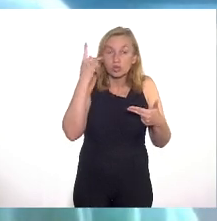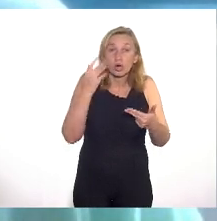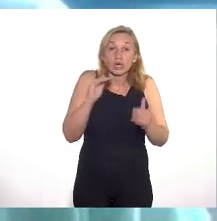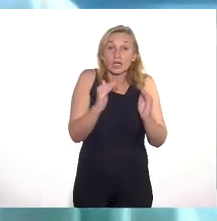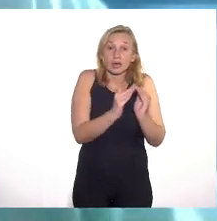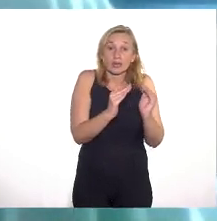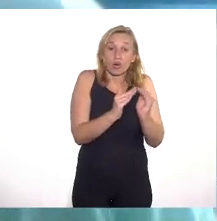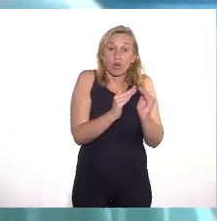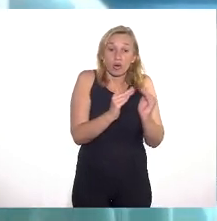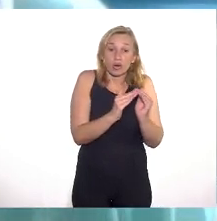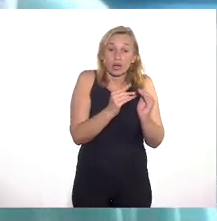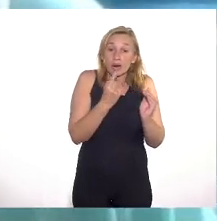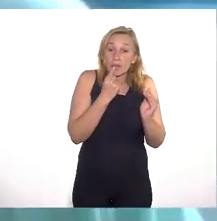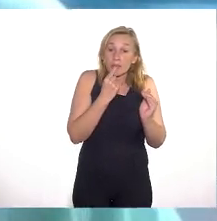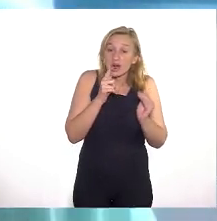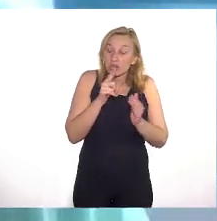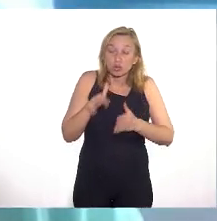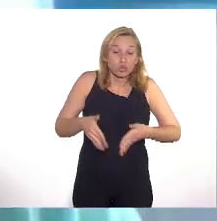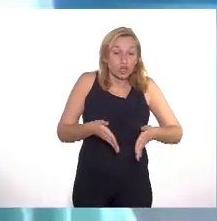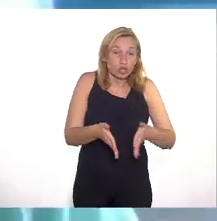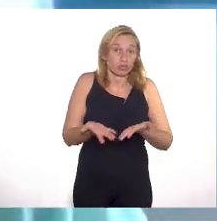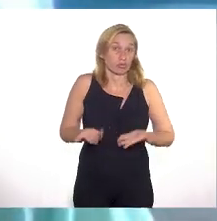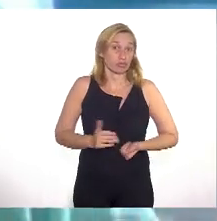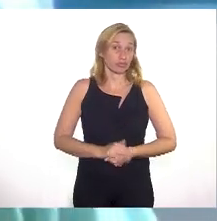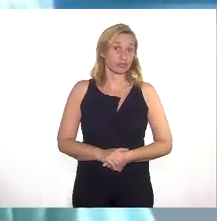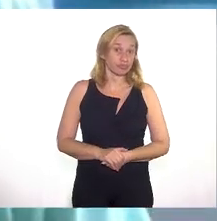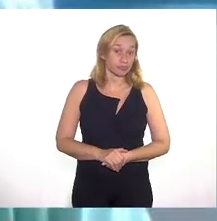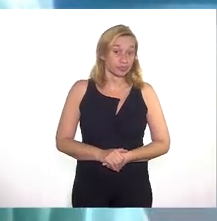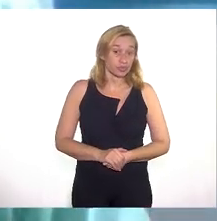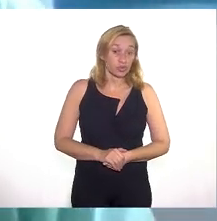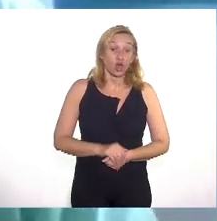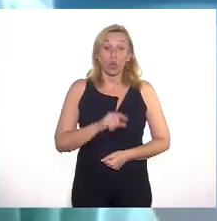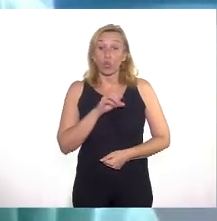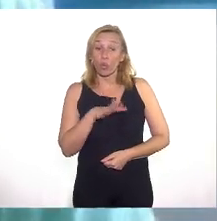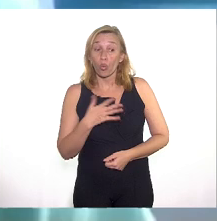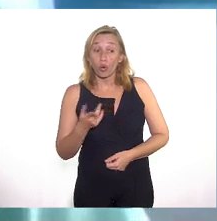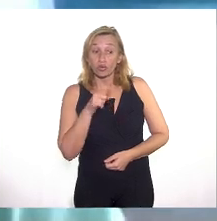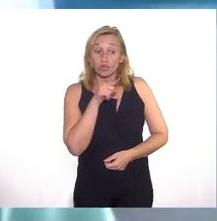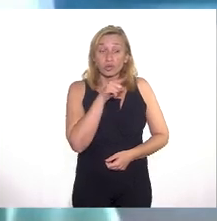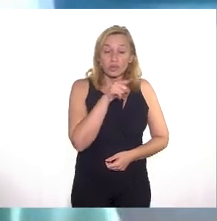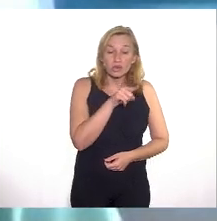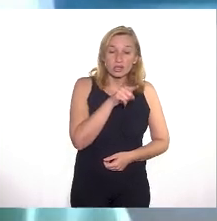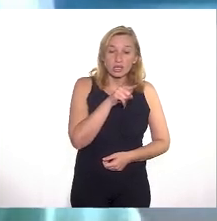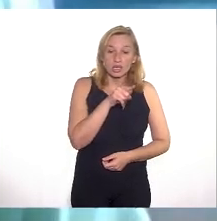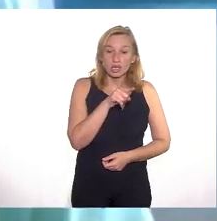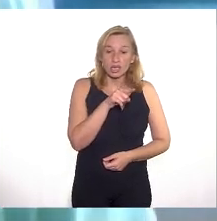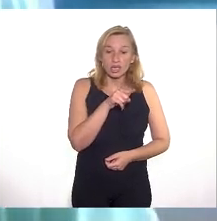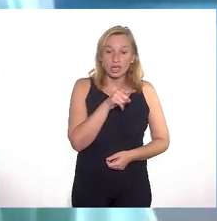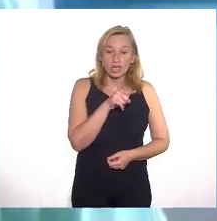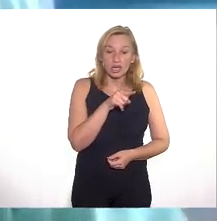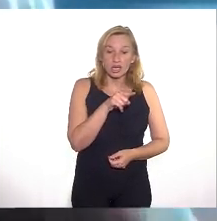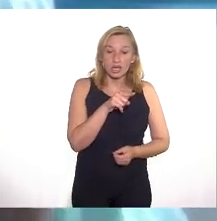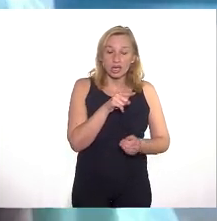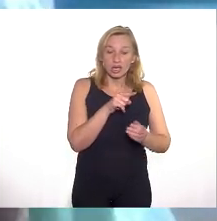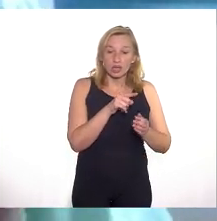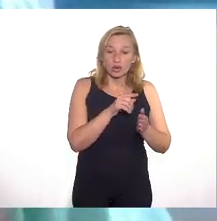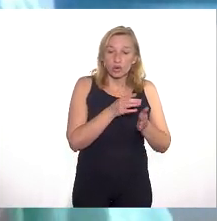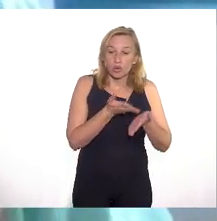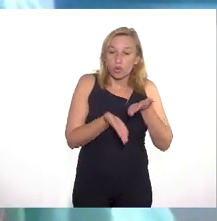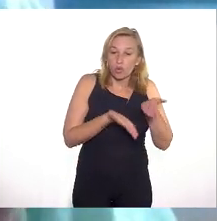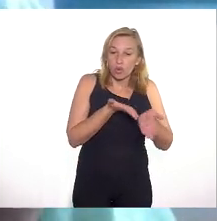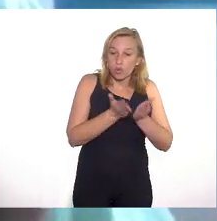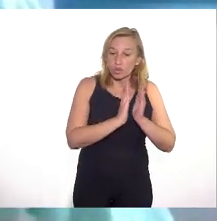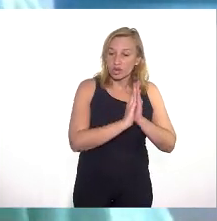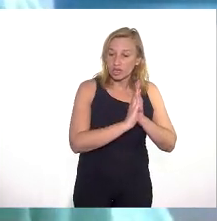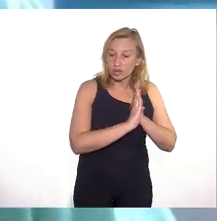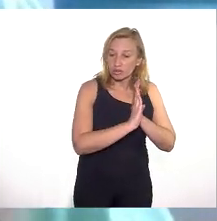moram nas margens desses rios. Quando você represa o rio, você muda o sistema